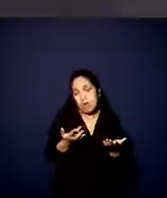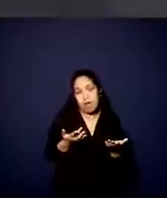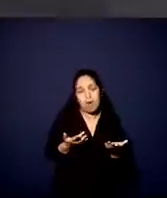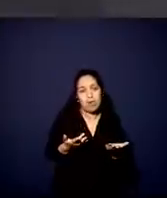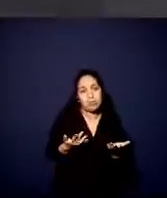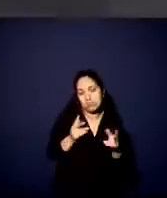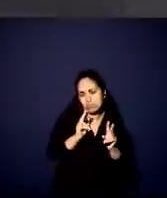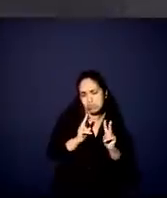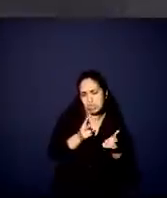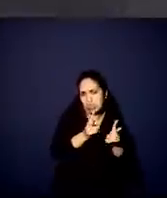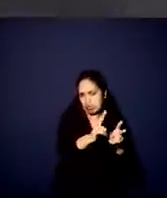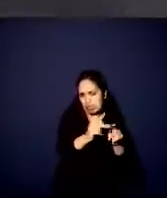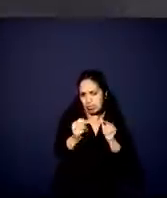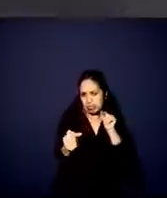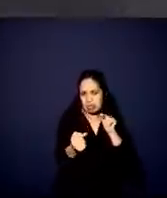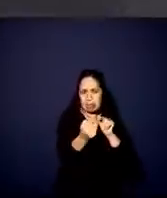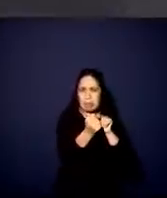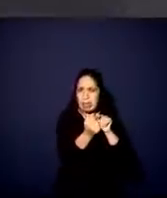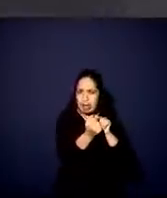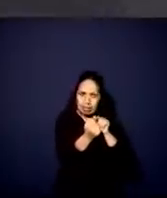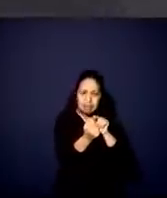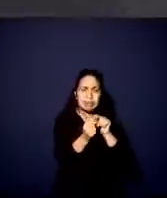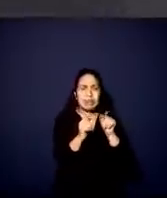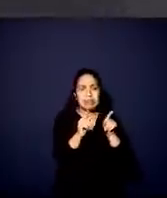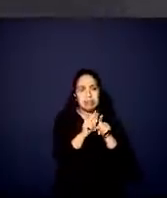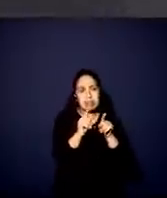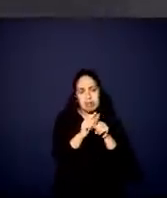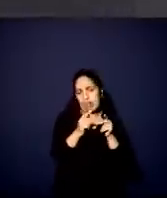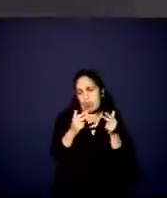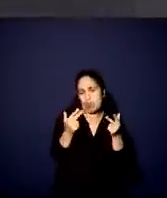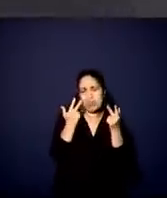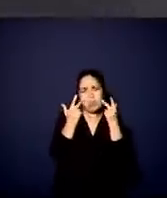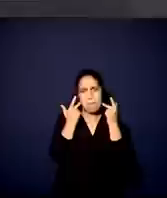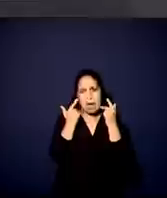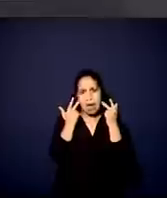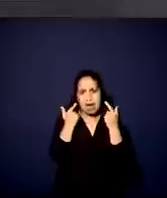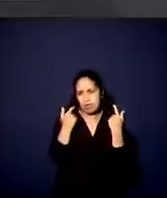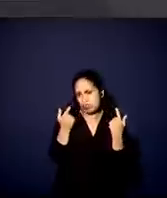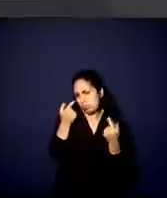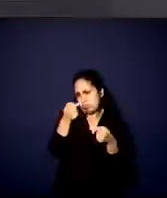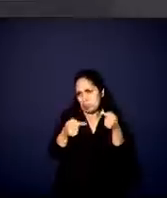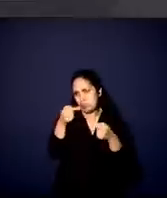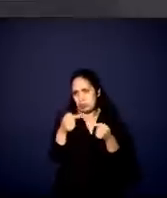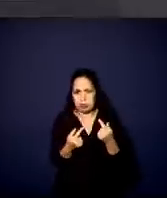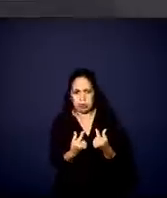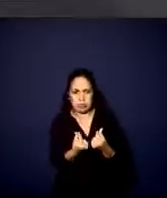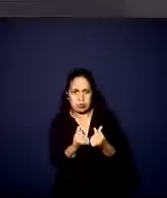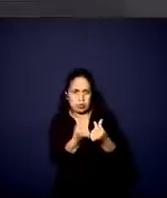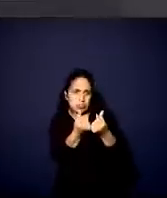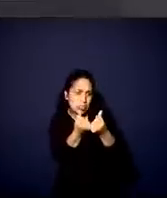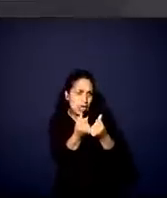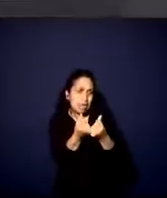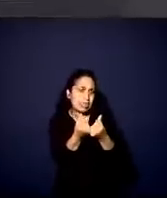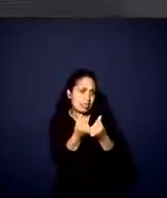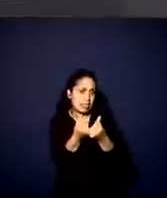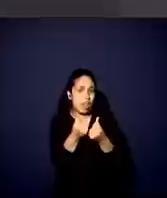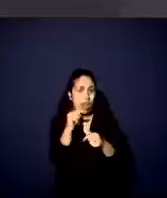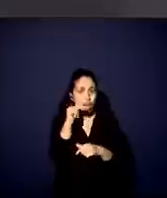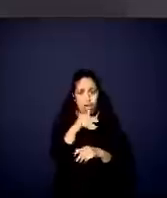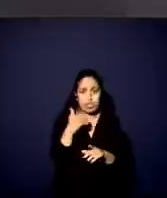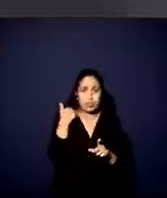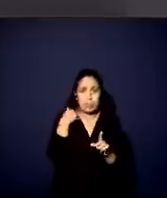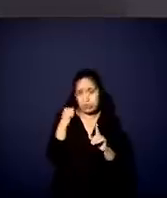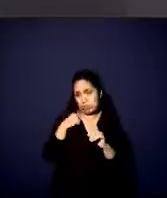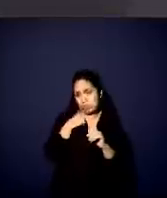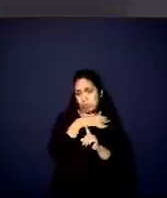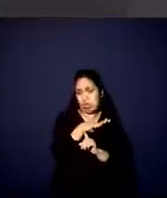mantendo a meta e considerando os efeitos normais de política monetária é o que a gente tem nas projeções do Banco Central Então